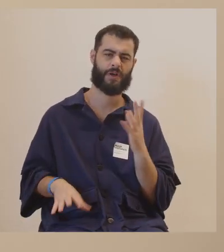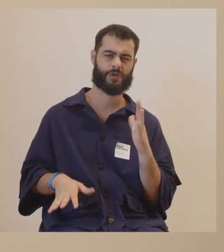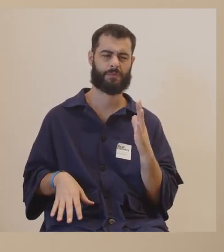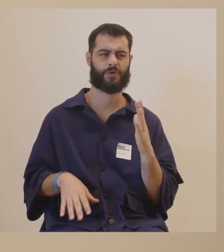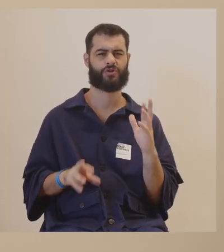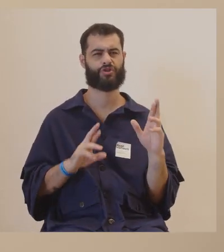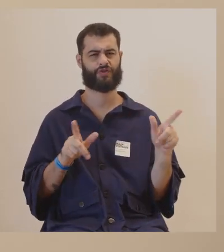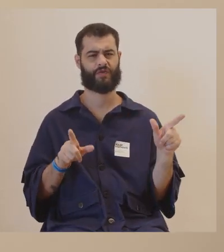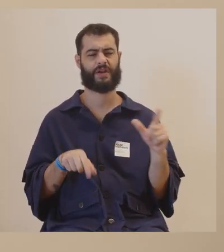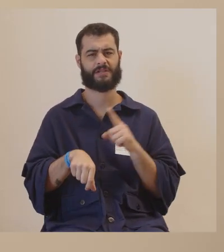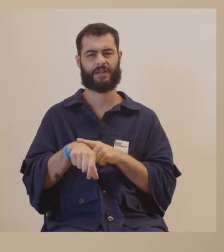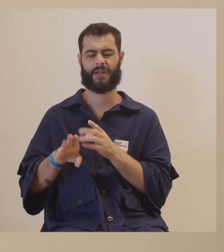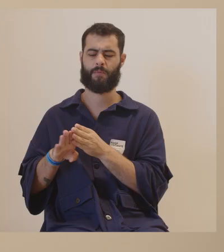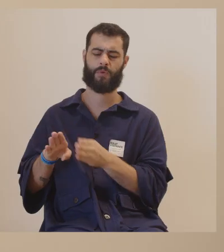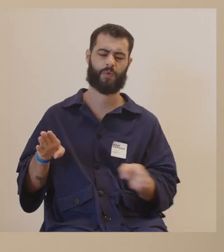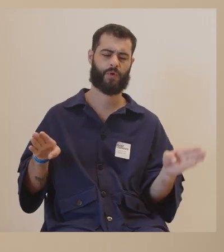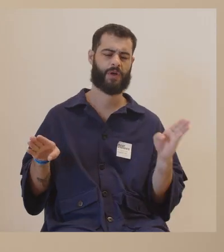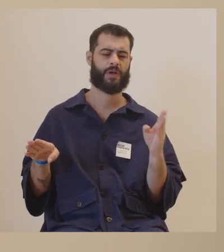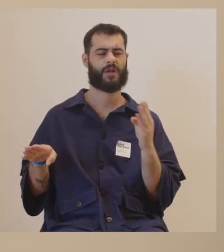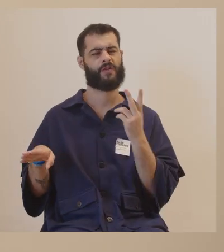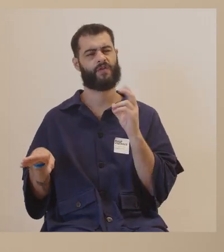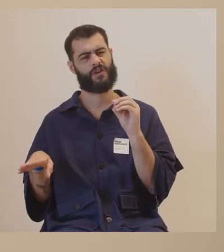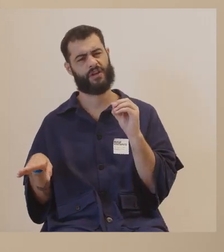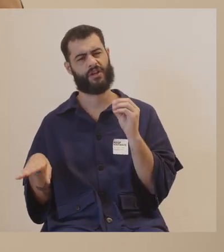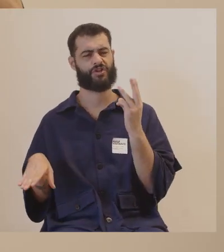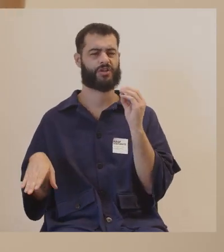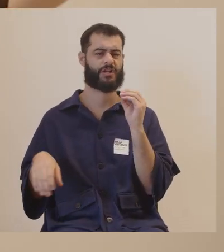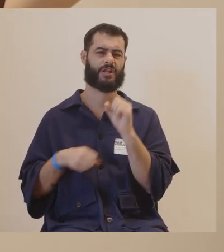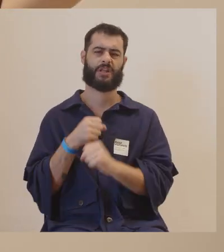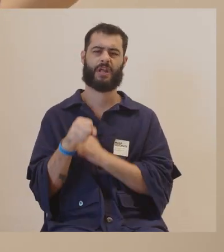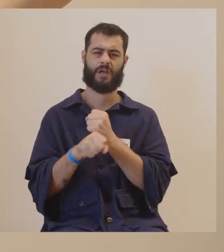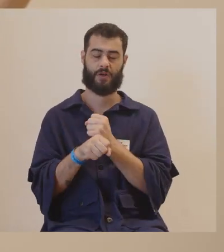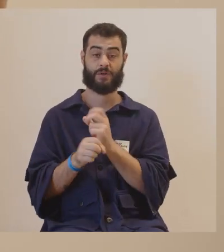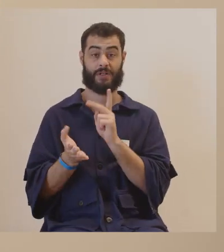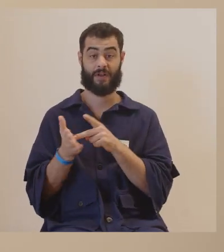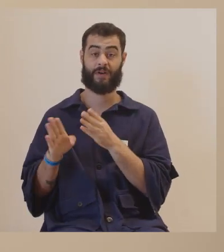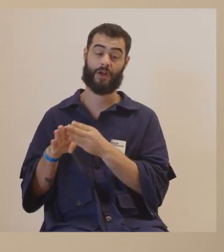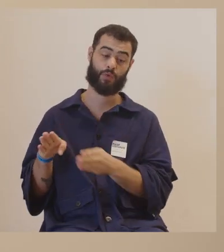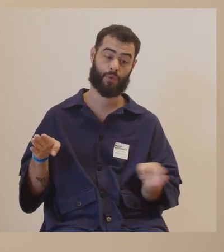mas elas são pintadas no período que ele se estabelece em Giverny, que ele sai de Paris,